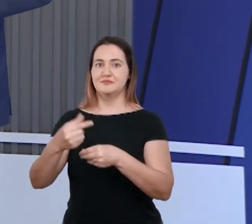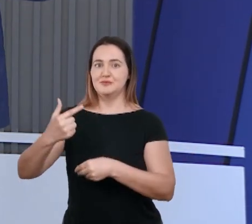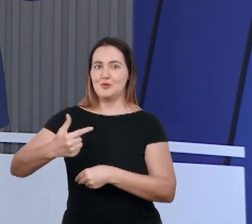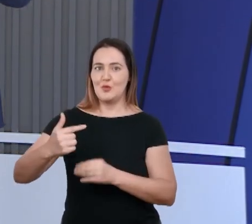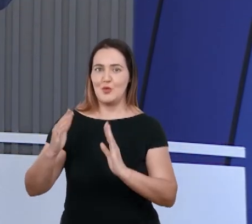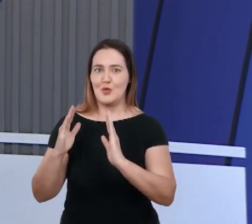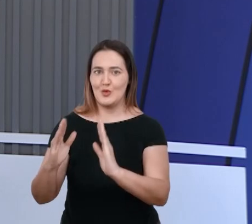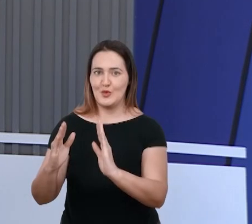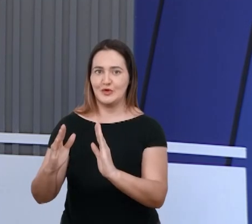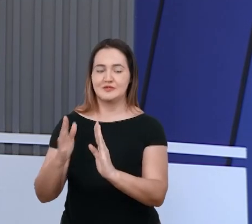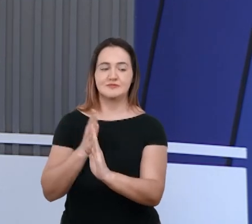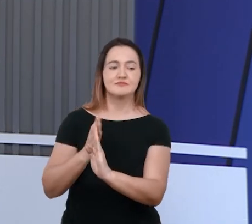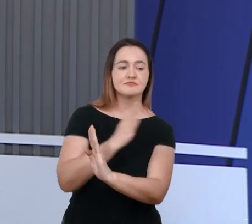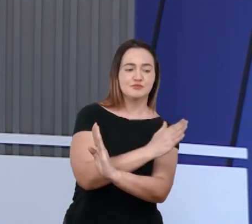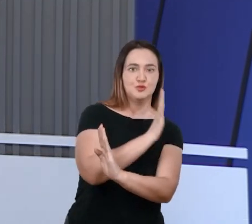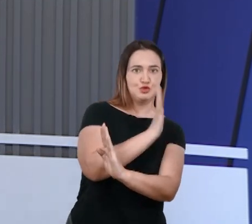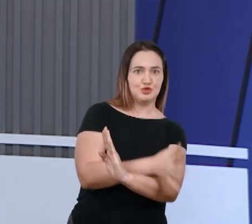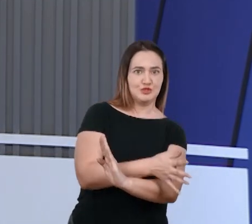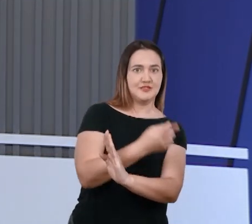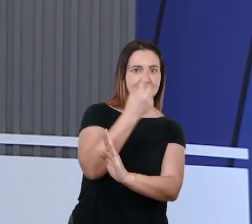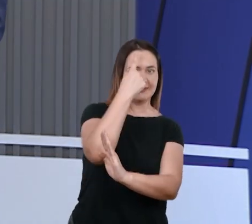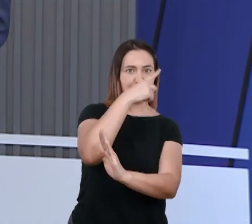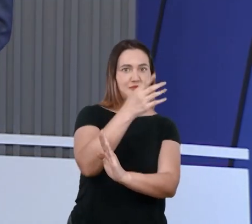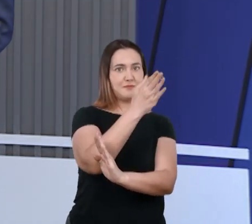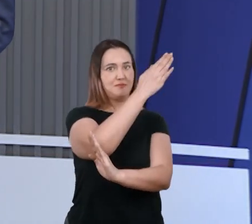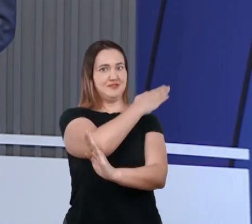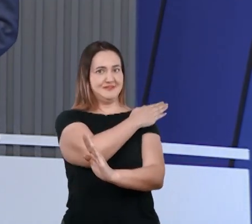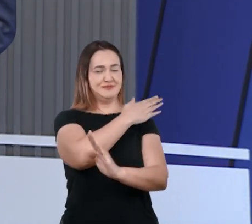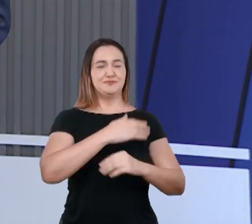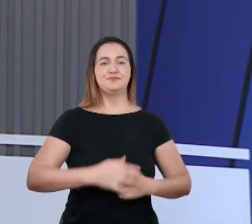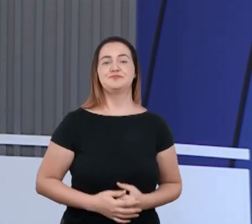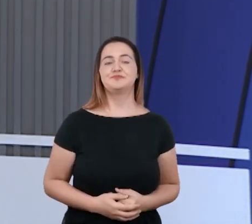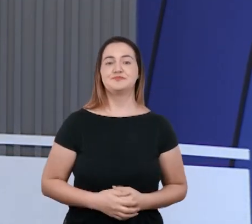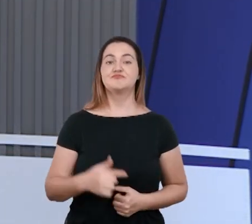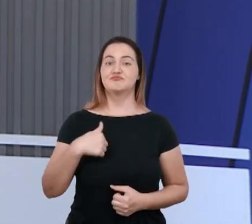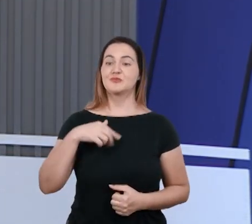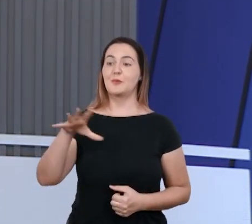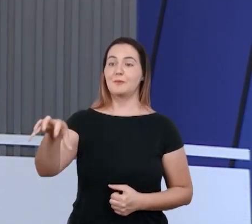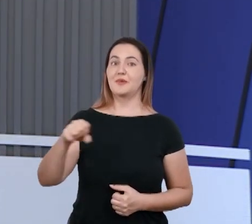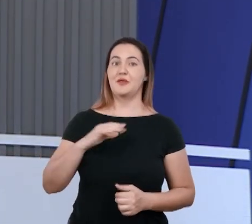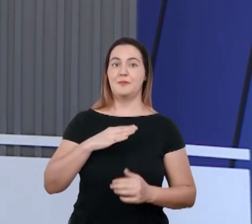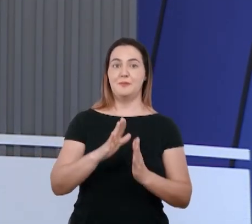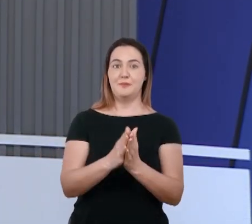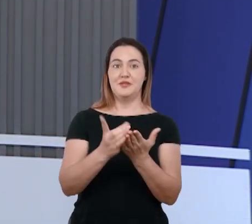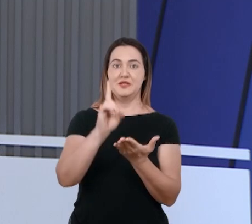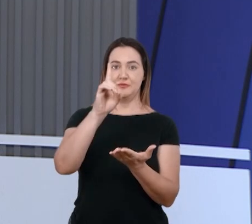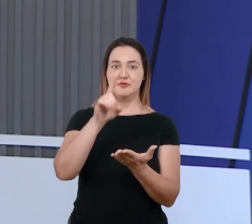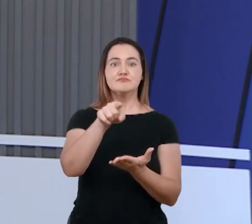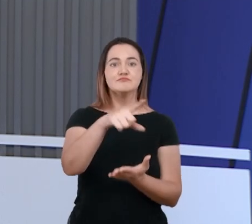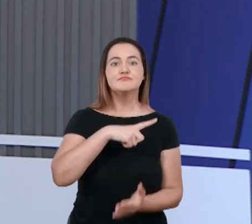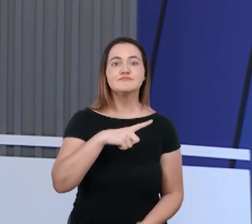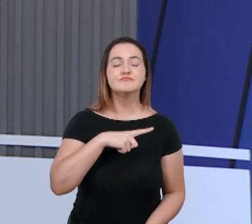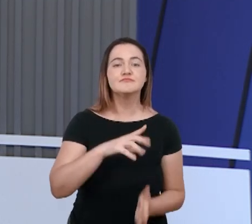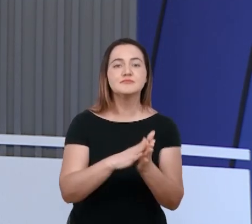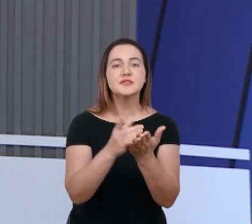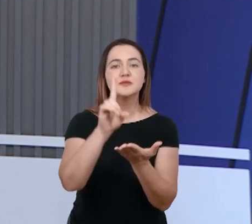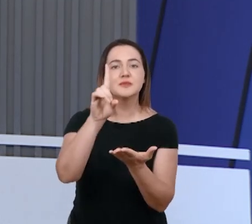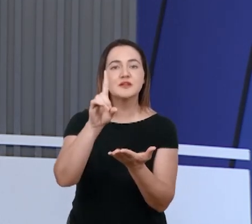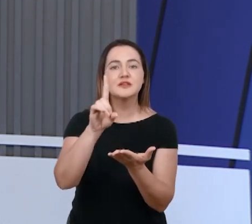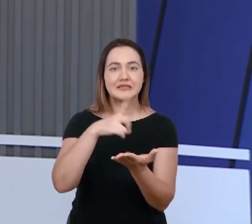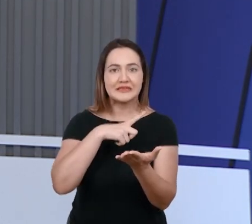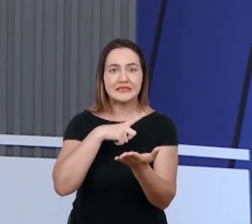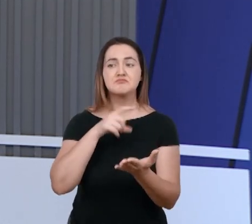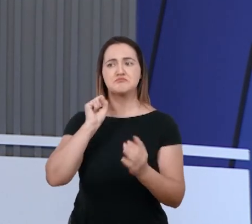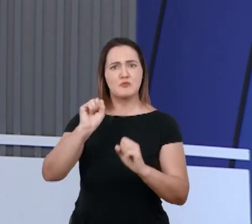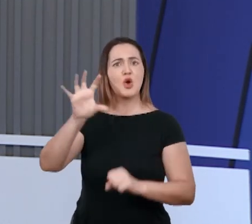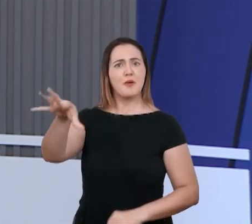2. Vamos continuar o programa da semana passada. Eu já estou aqui com a minha Bíblia, espero que você tenha